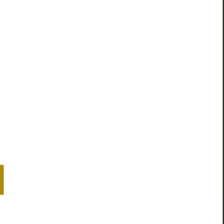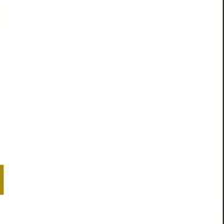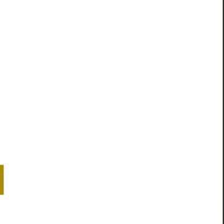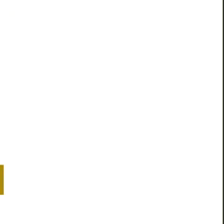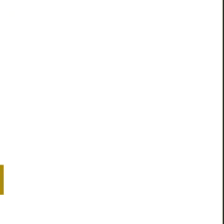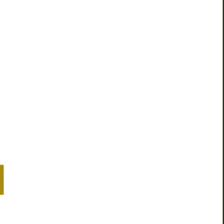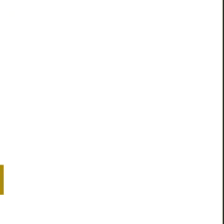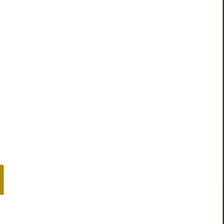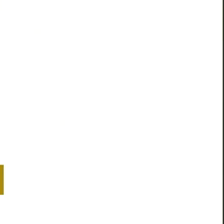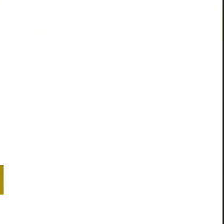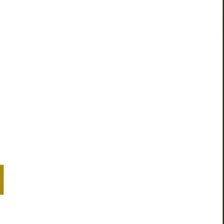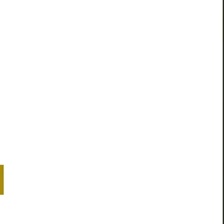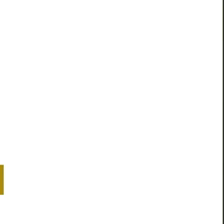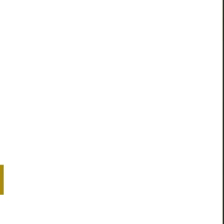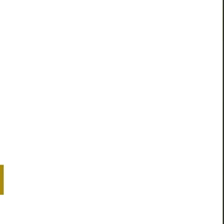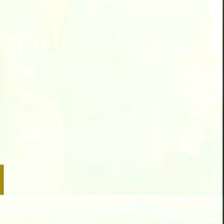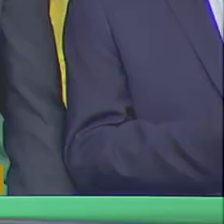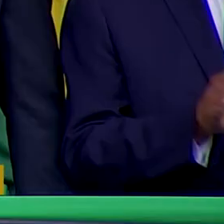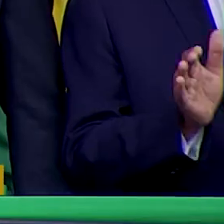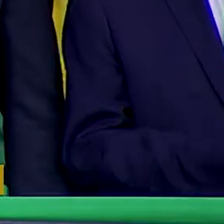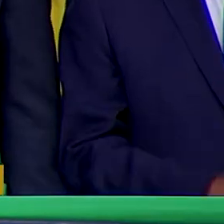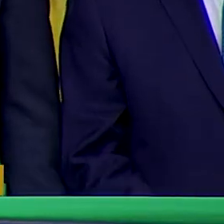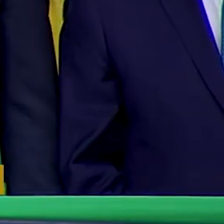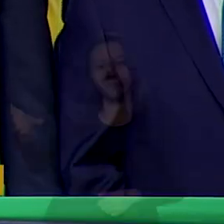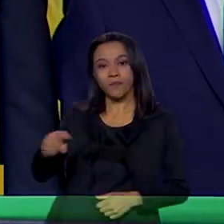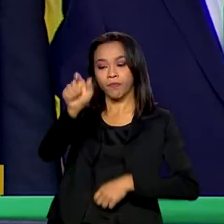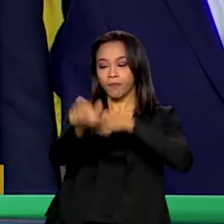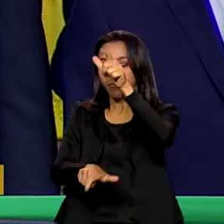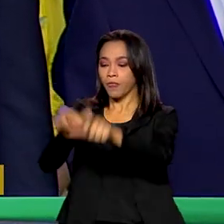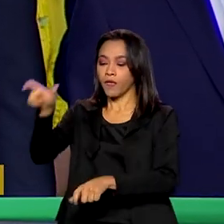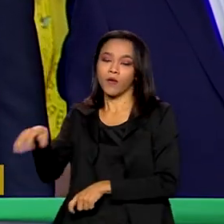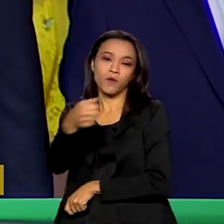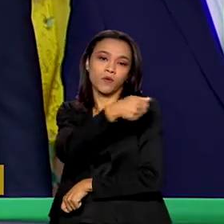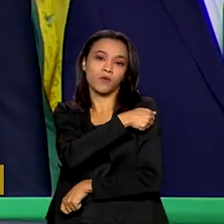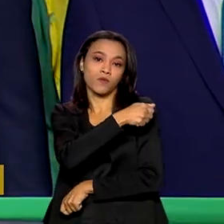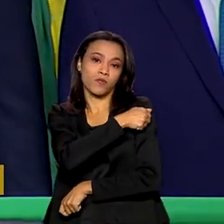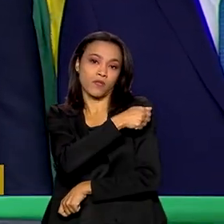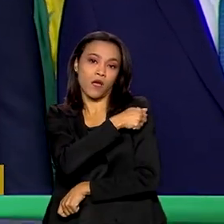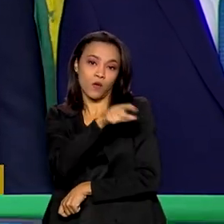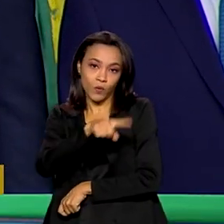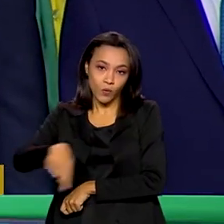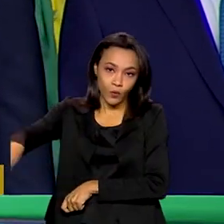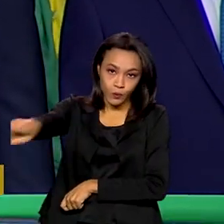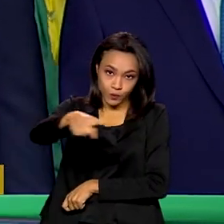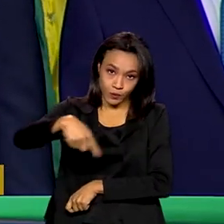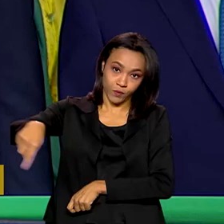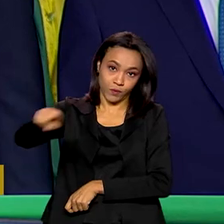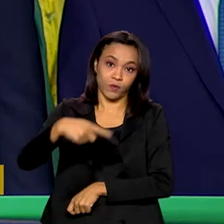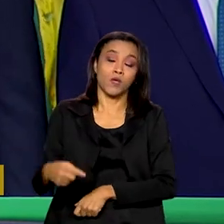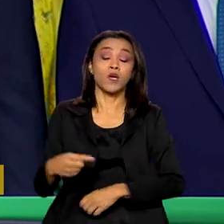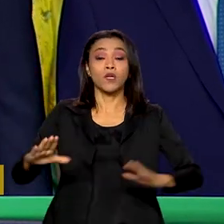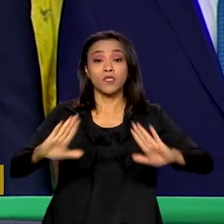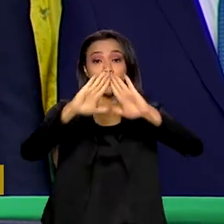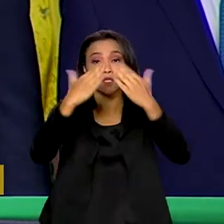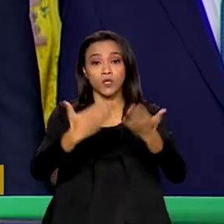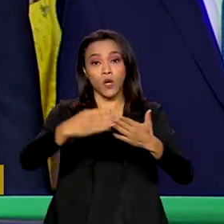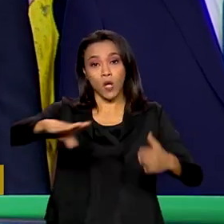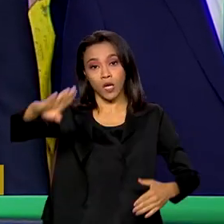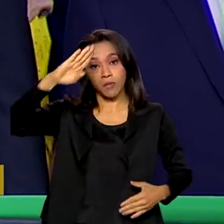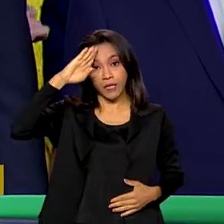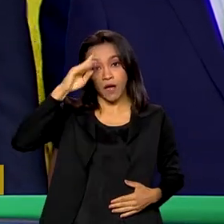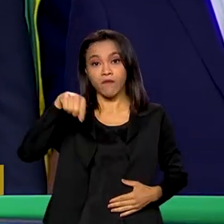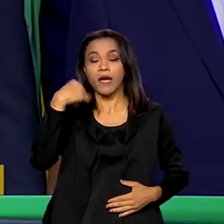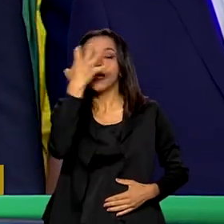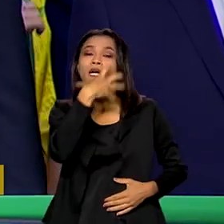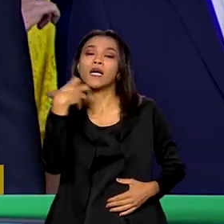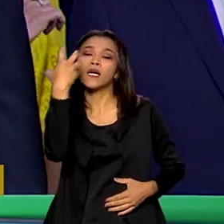Os alunos do Coral do Colégio Militar de Brasília cantarão a oração pela pátria. Convidamos todos os presentes